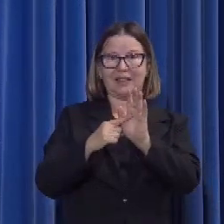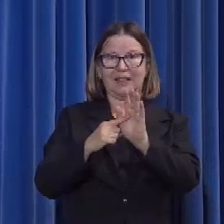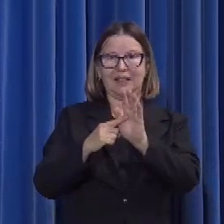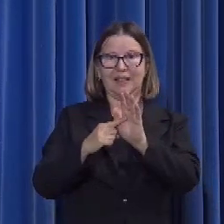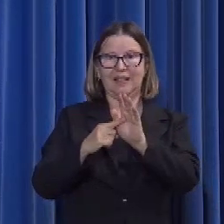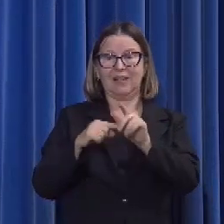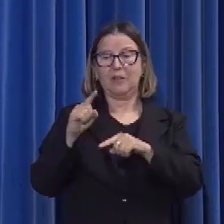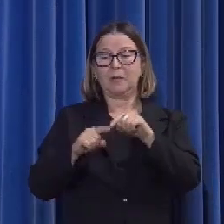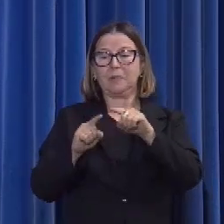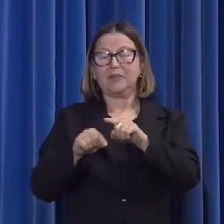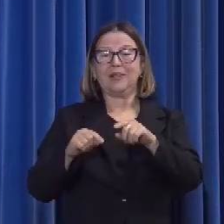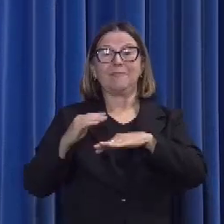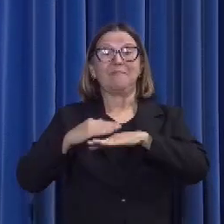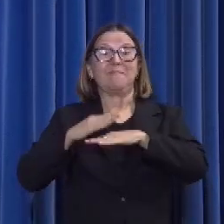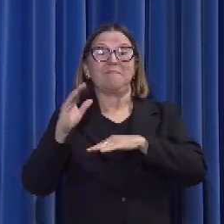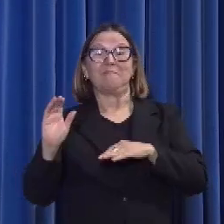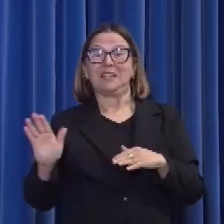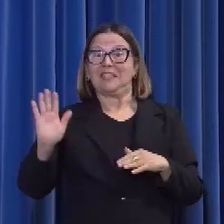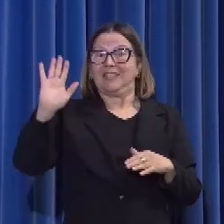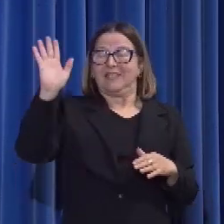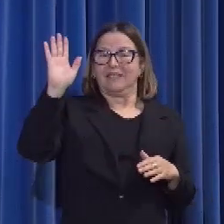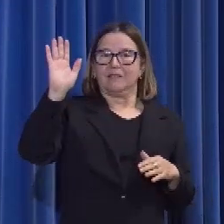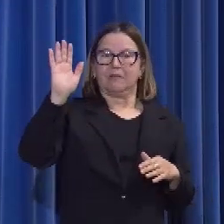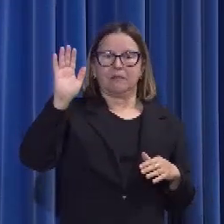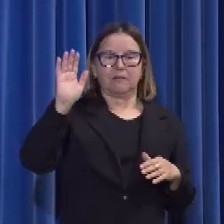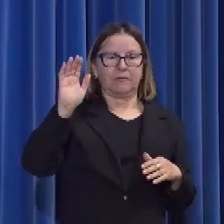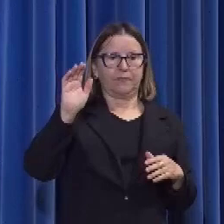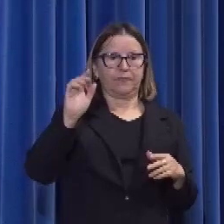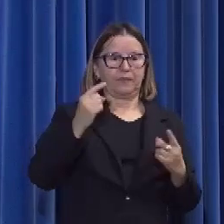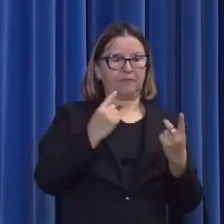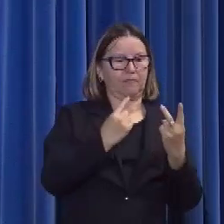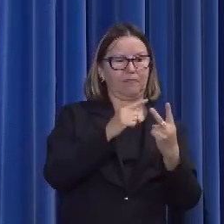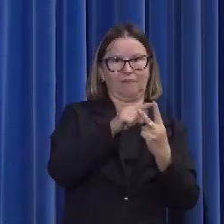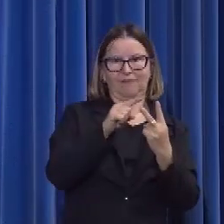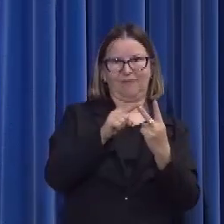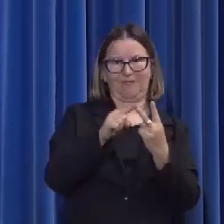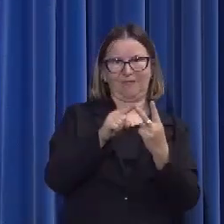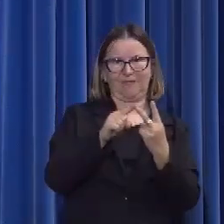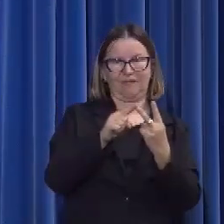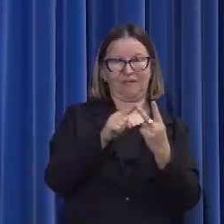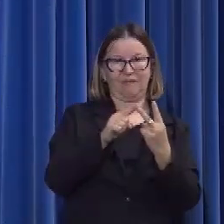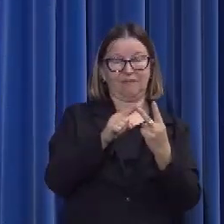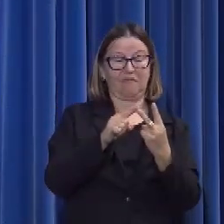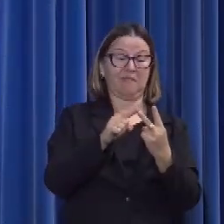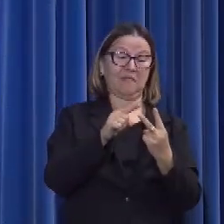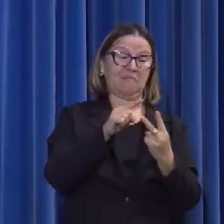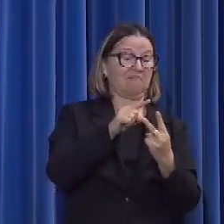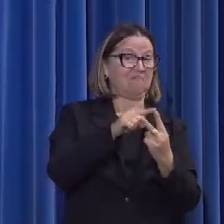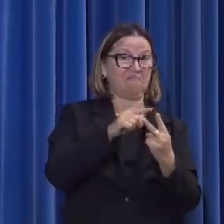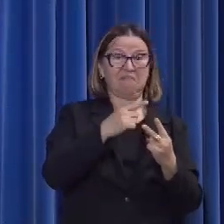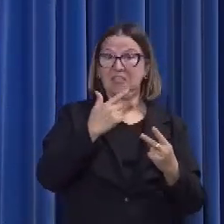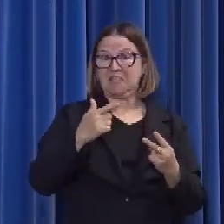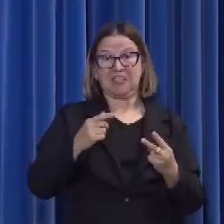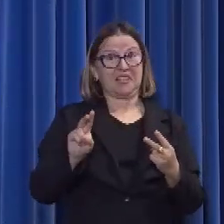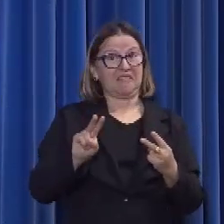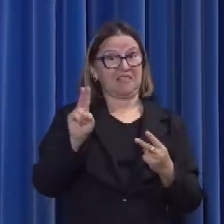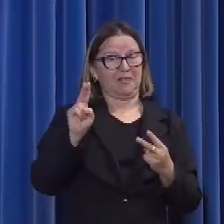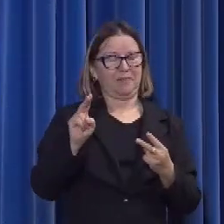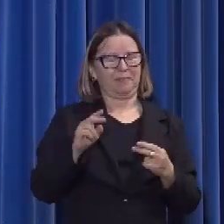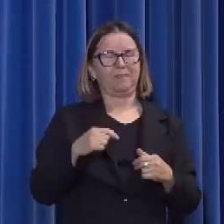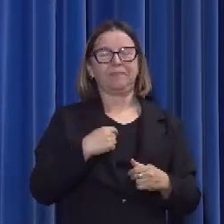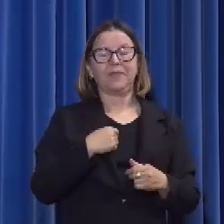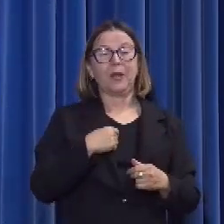você percebe que, comparado ao outro, não tem valor nenhum. Eu posso pensar que o meu relógio tem muito